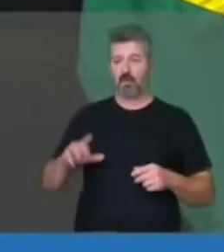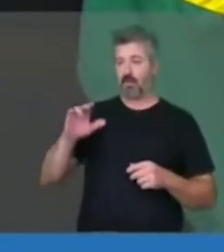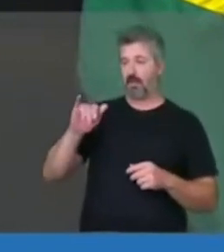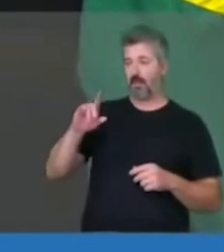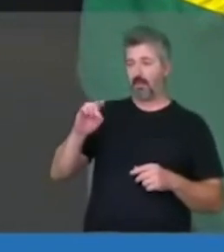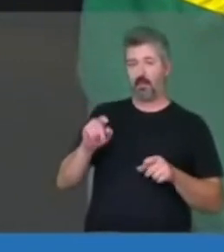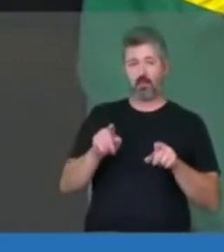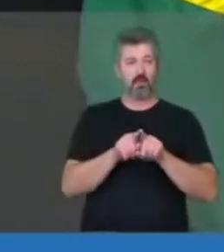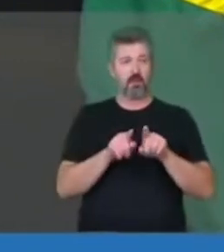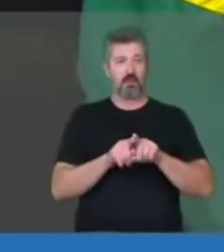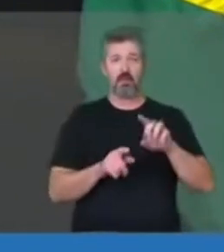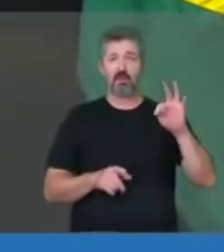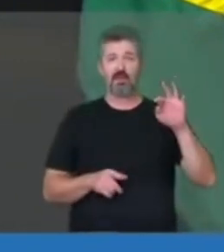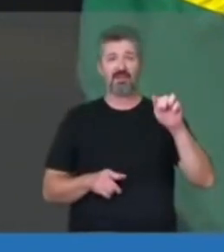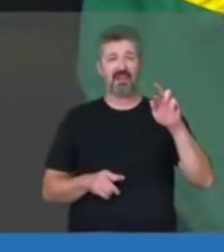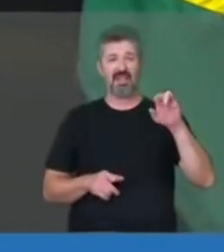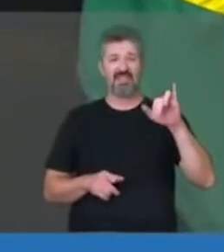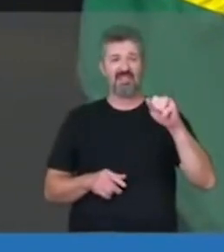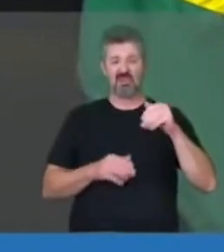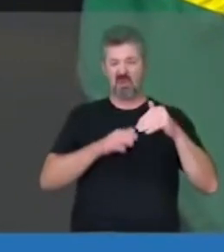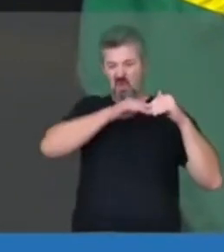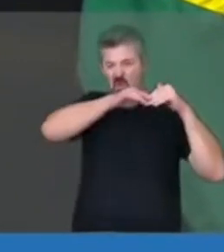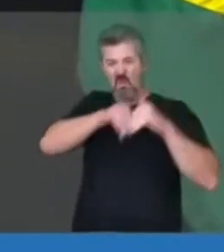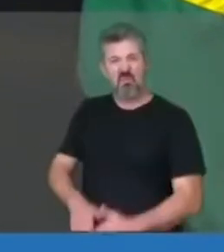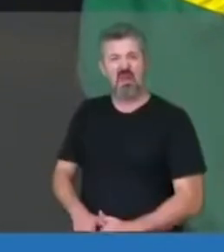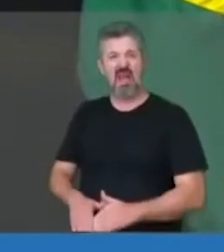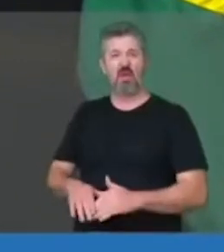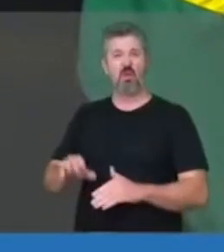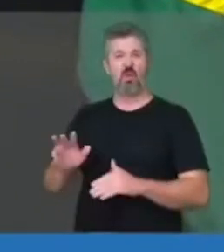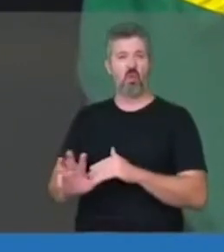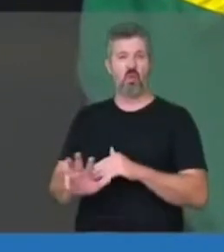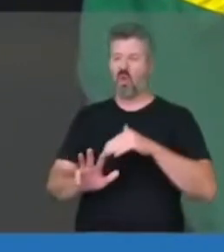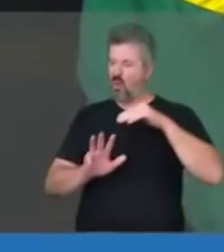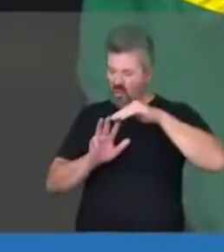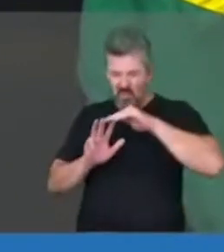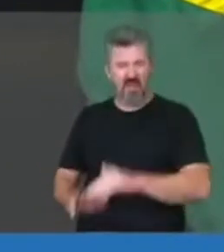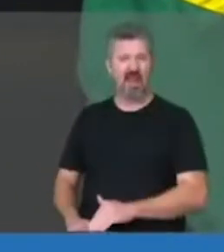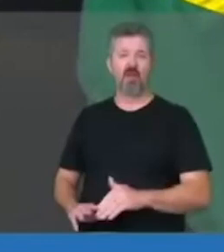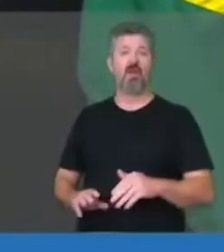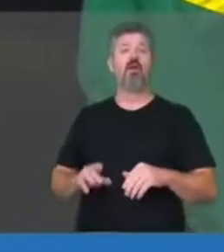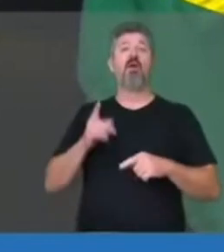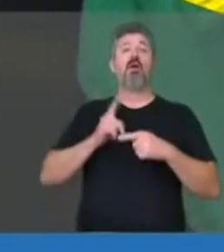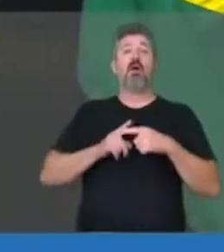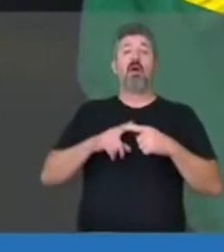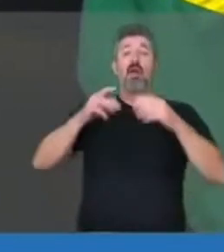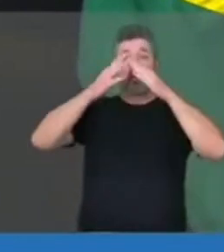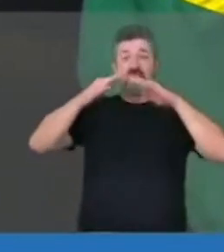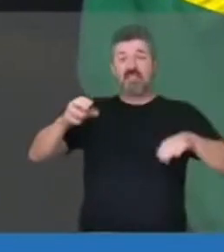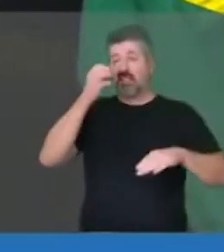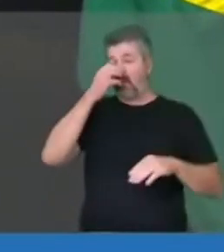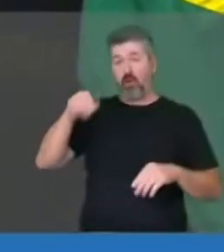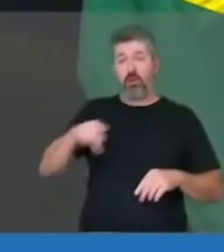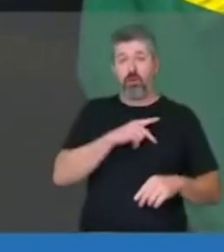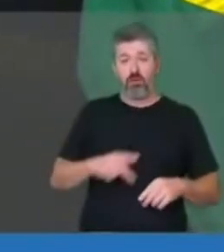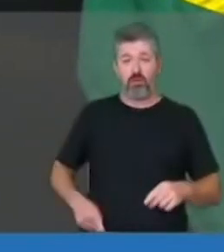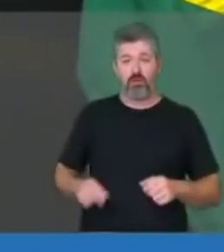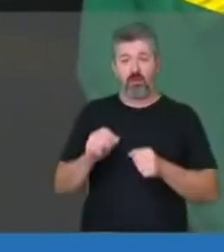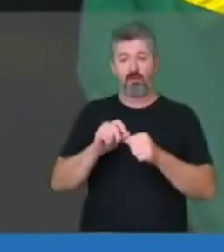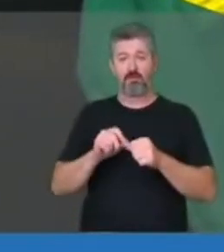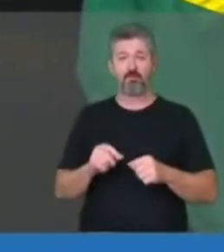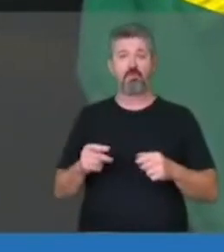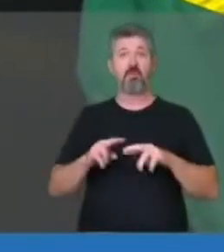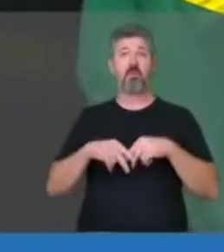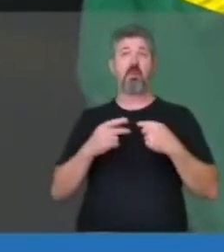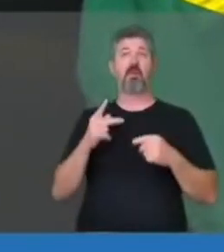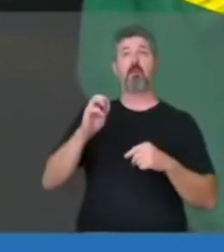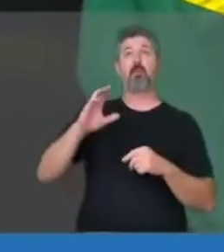Freitas humilharam o presidente Lula nessa reunião nesse circo que foi contado pelo presidente para apresentar essa